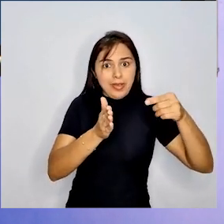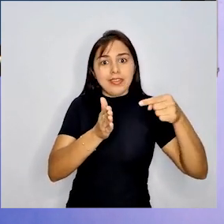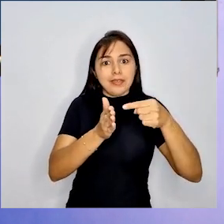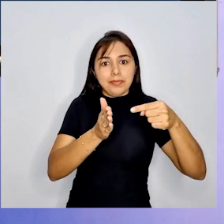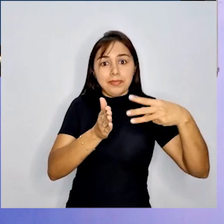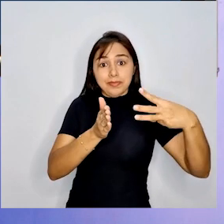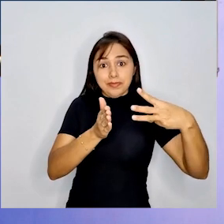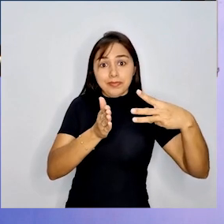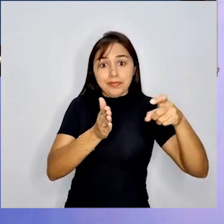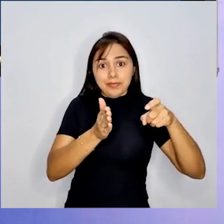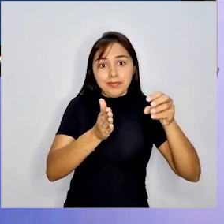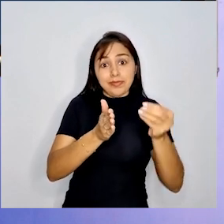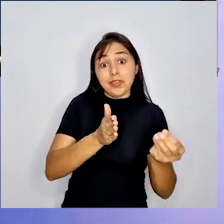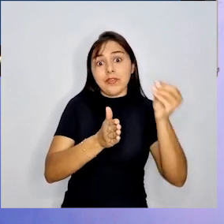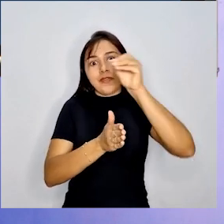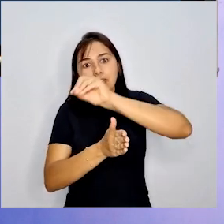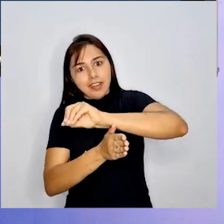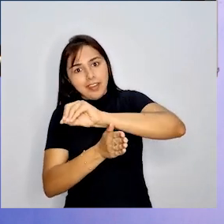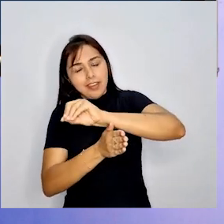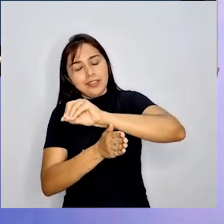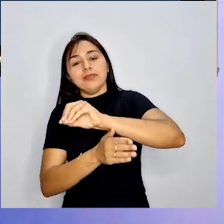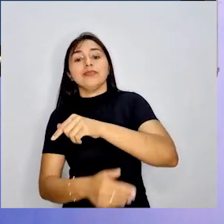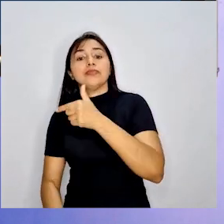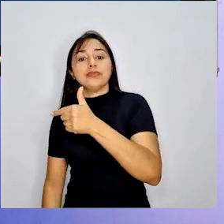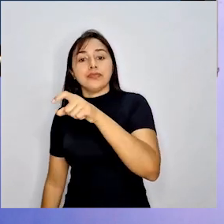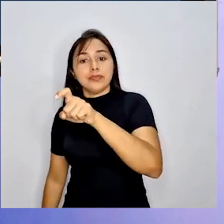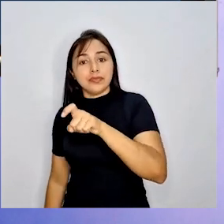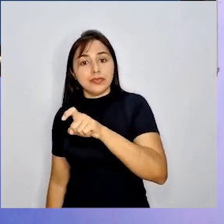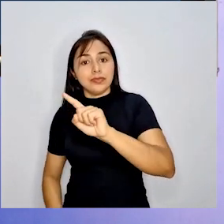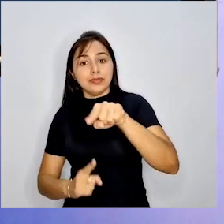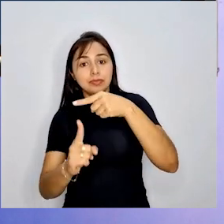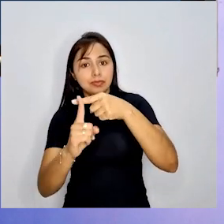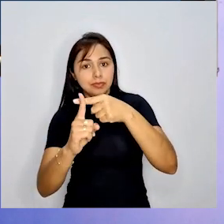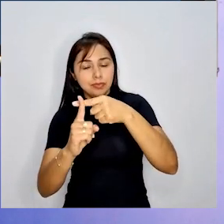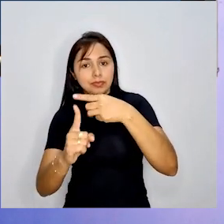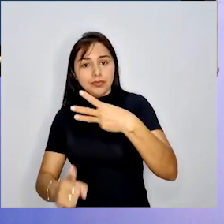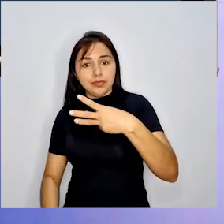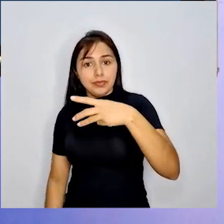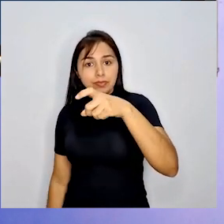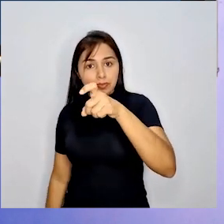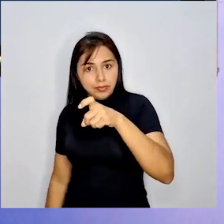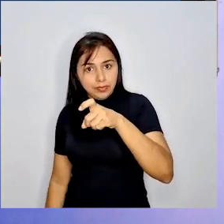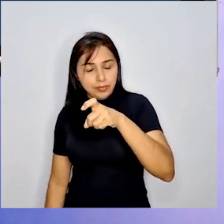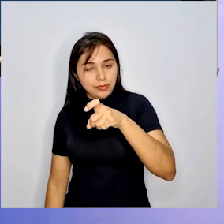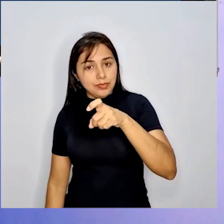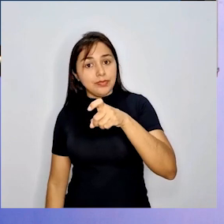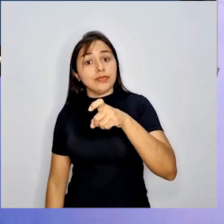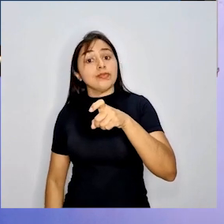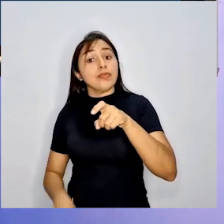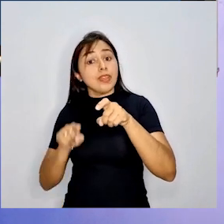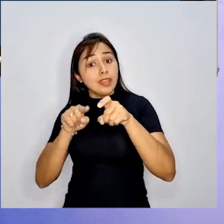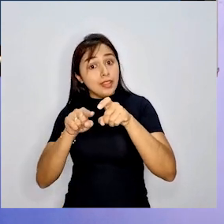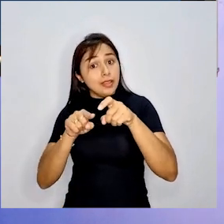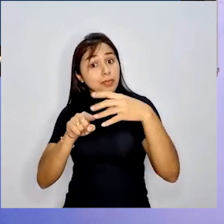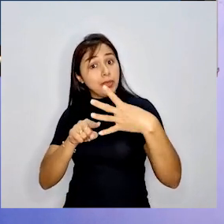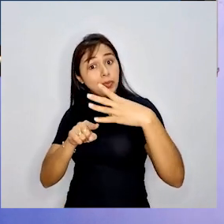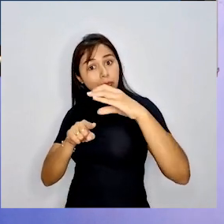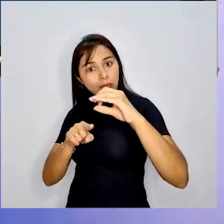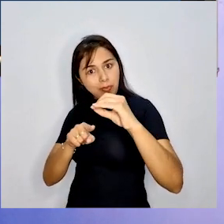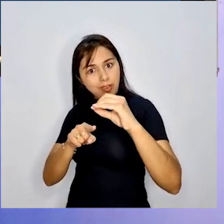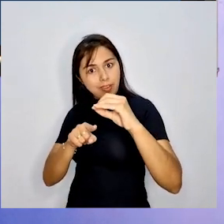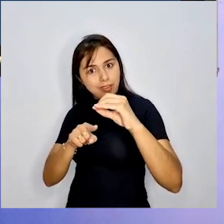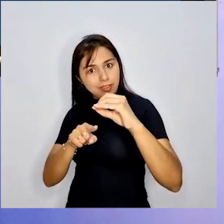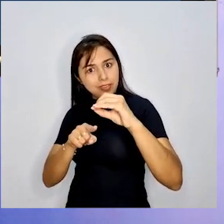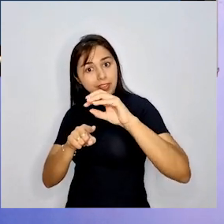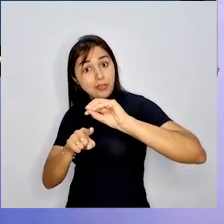positivo, 2x mais 3x. E depois vamos passar esse 40